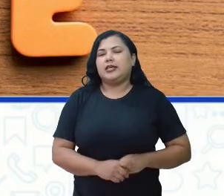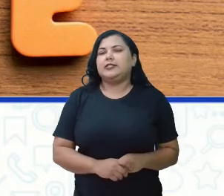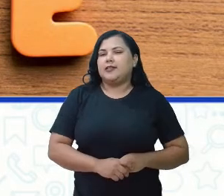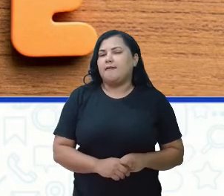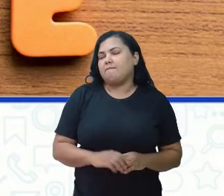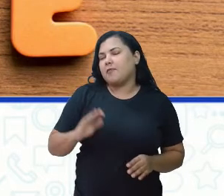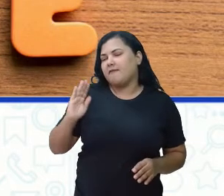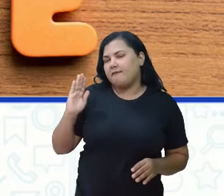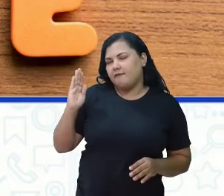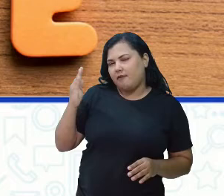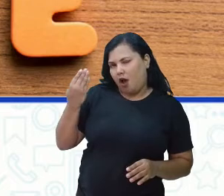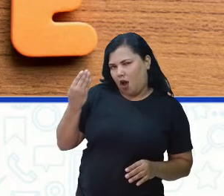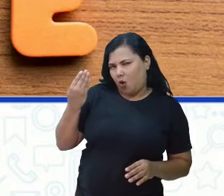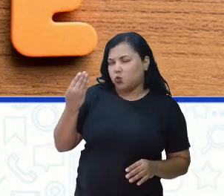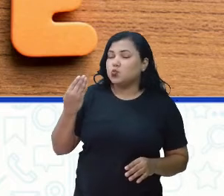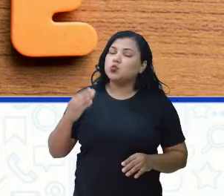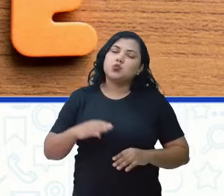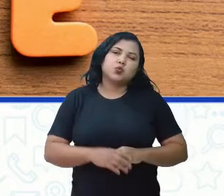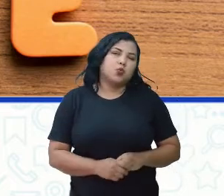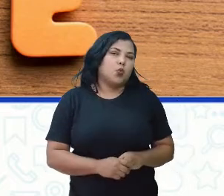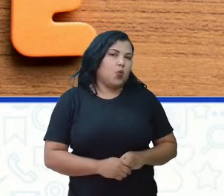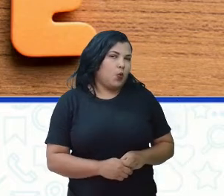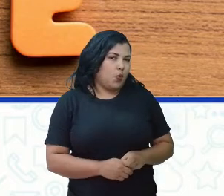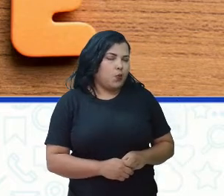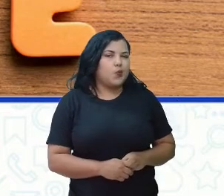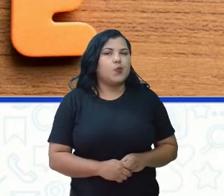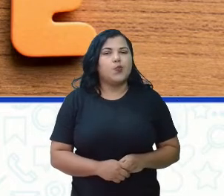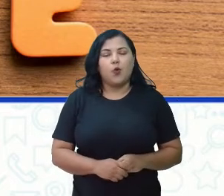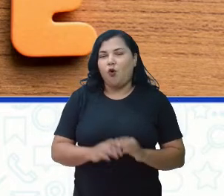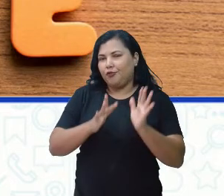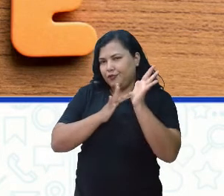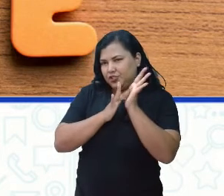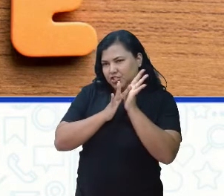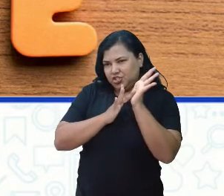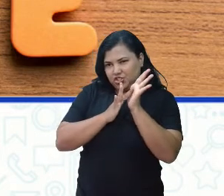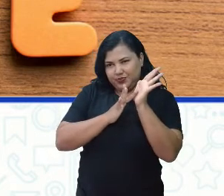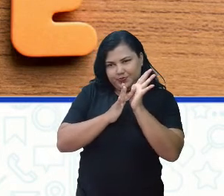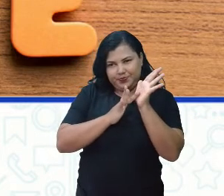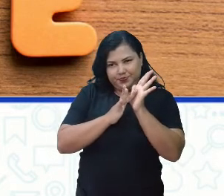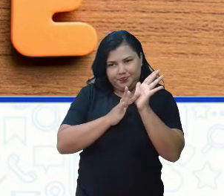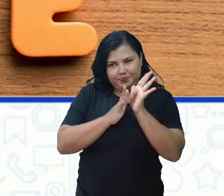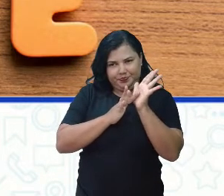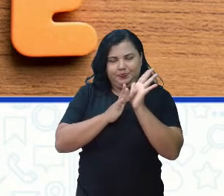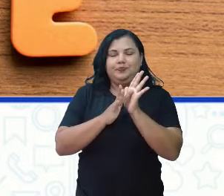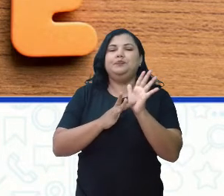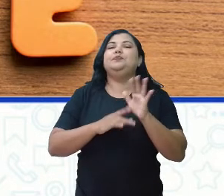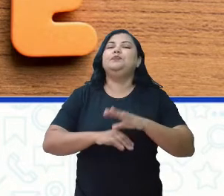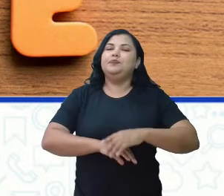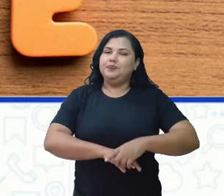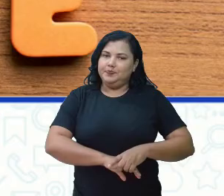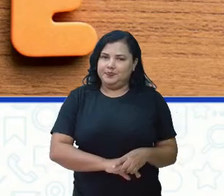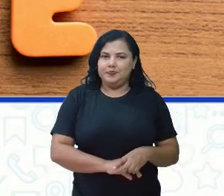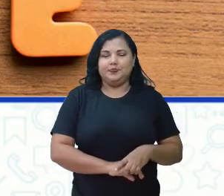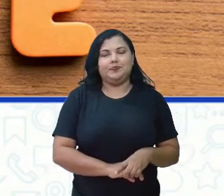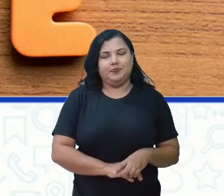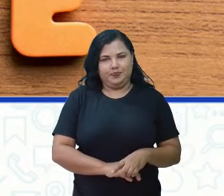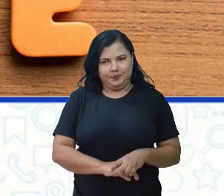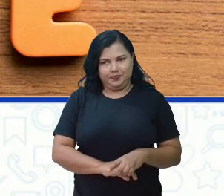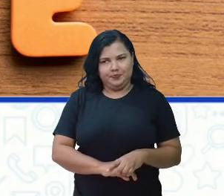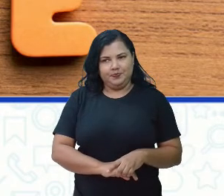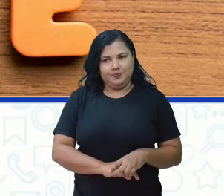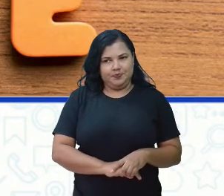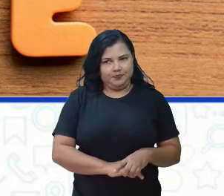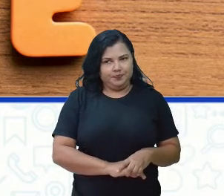encoberto, disfarçado. Pode ser também entendido como aquele que dissimula com frequência, fingido, hipócrita,